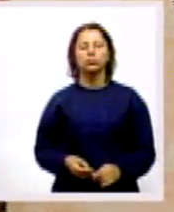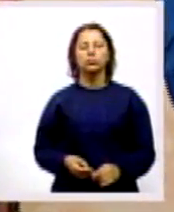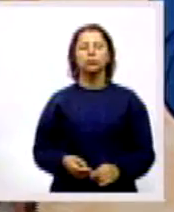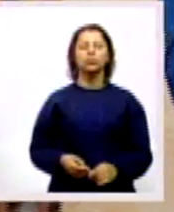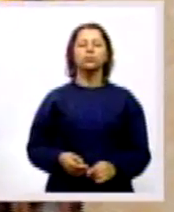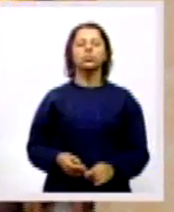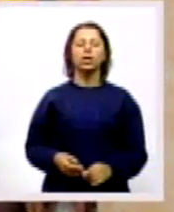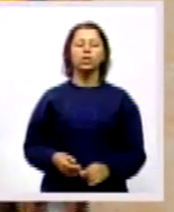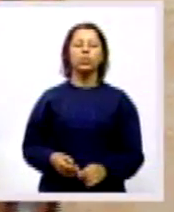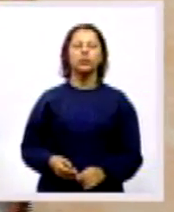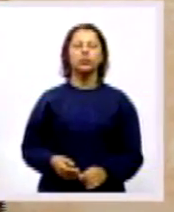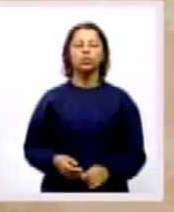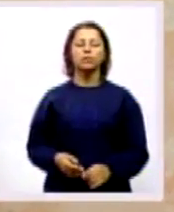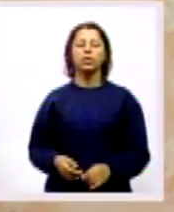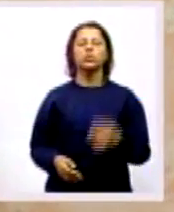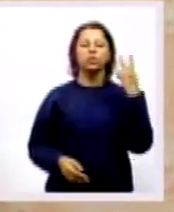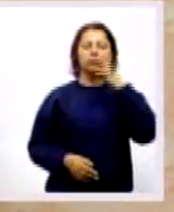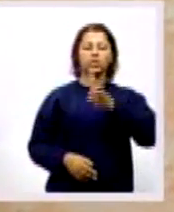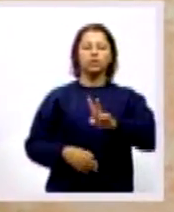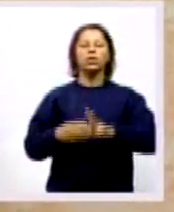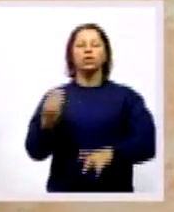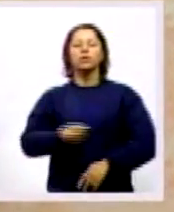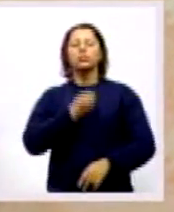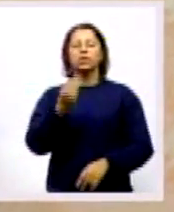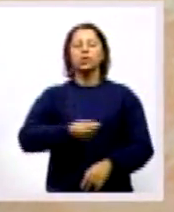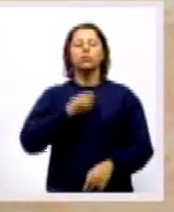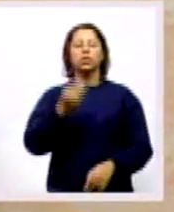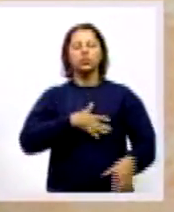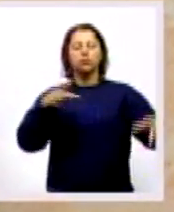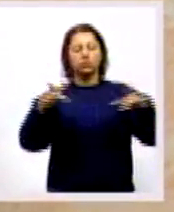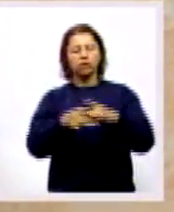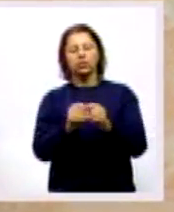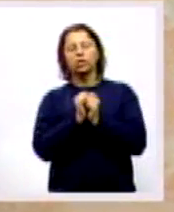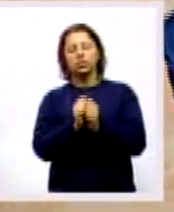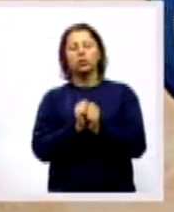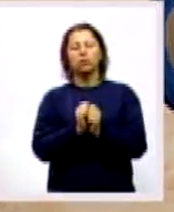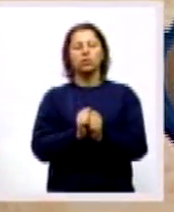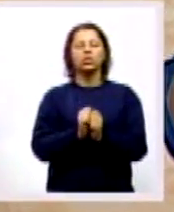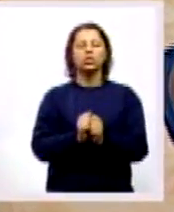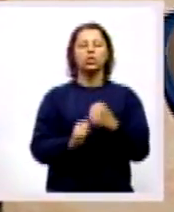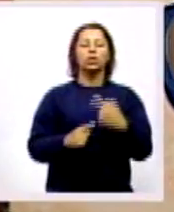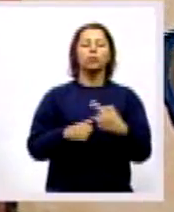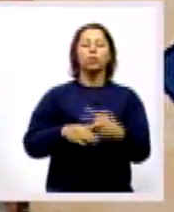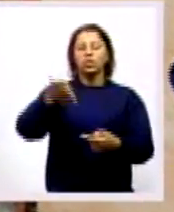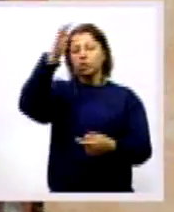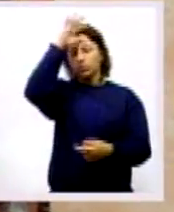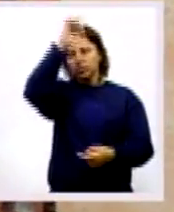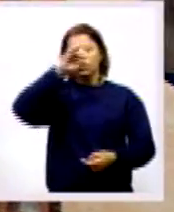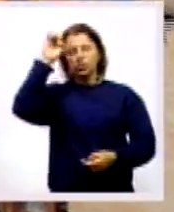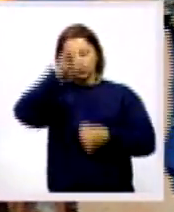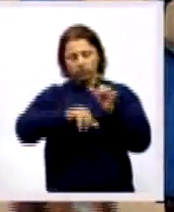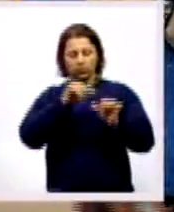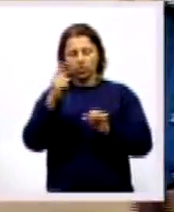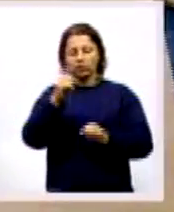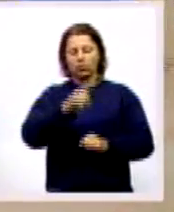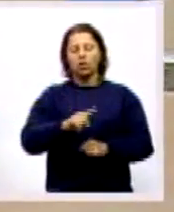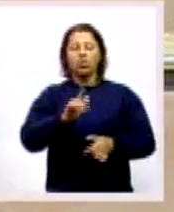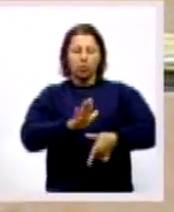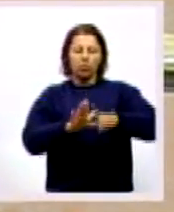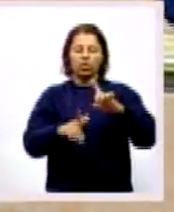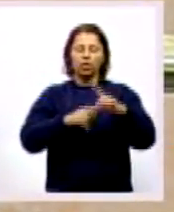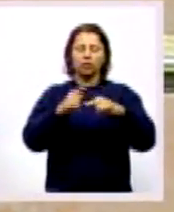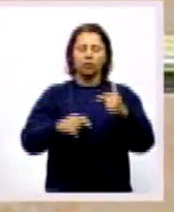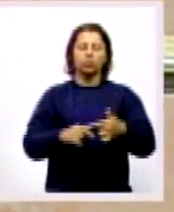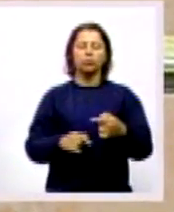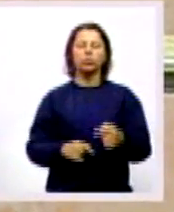intenção, de você viver uma reconciliação interior, porque a ação do Espírito Santo em nós é isso, é um antes e um